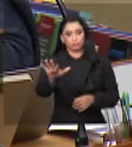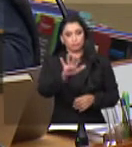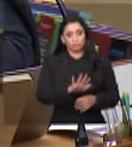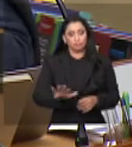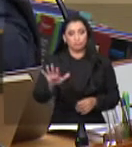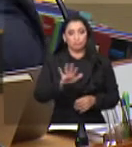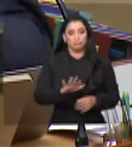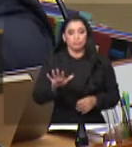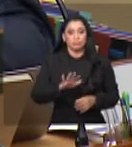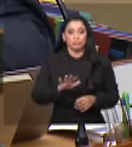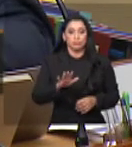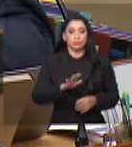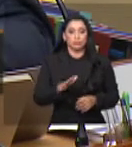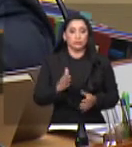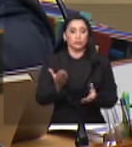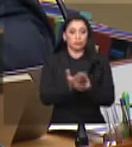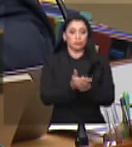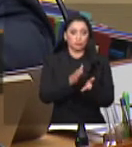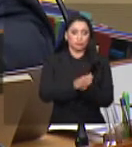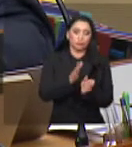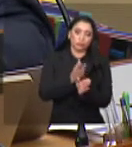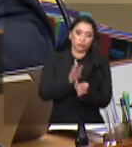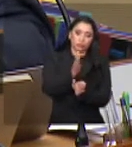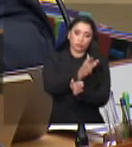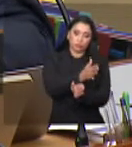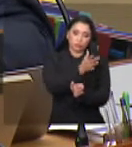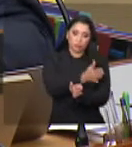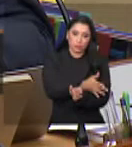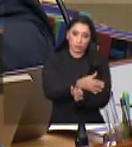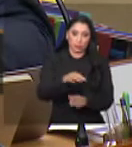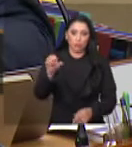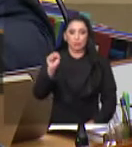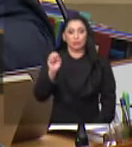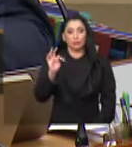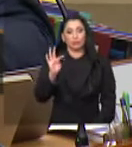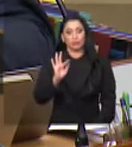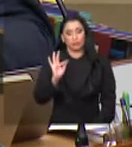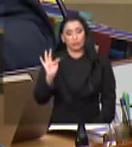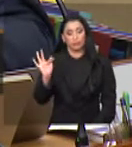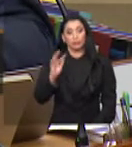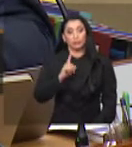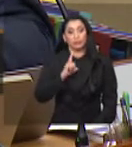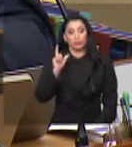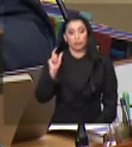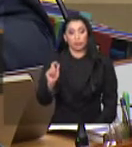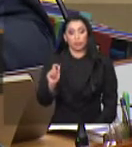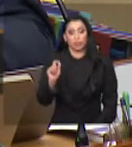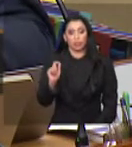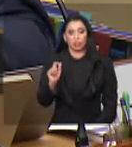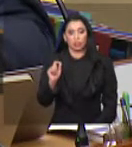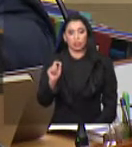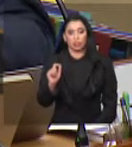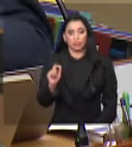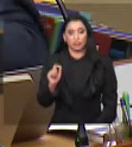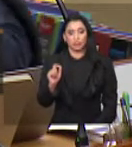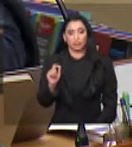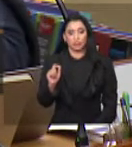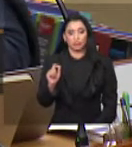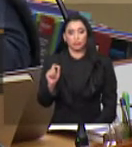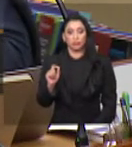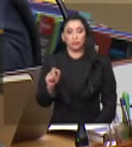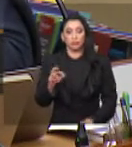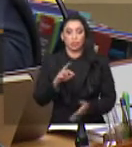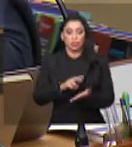nacional precedentes do Supremo Tribunal Federal é bem verdade que o eminente relator